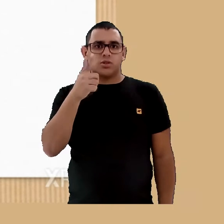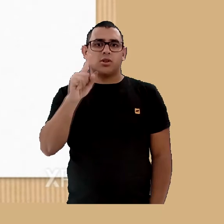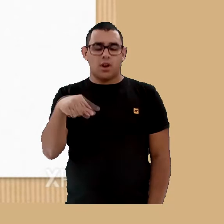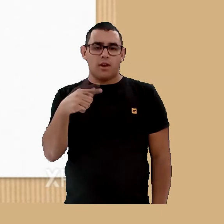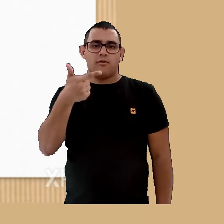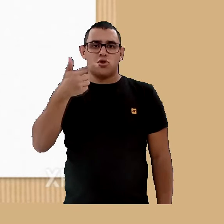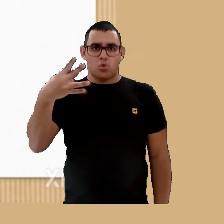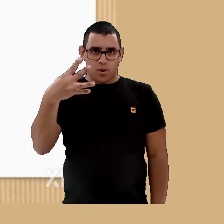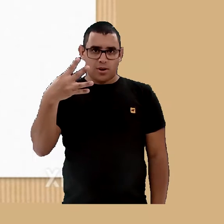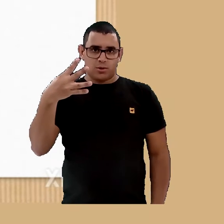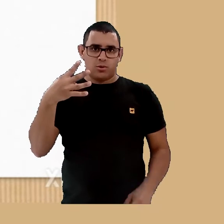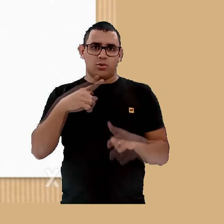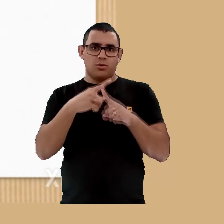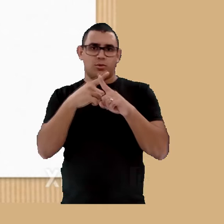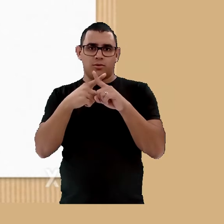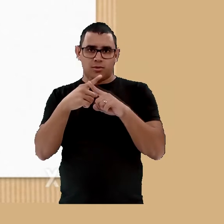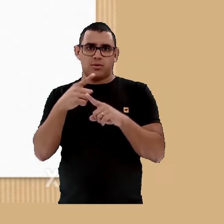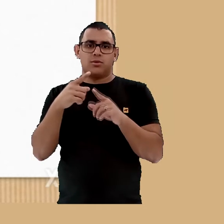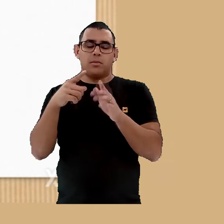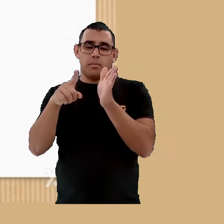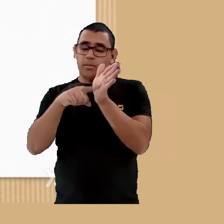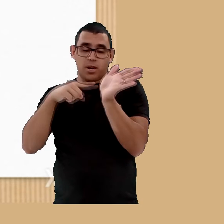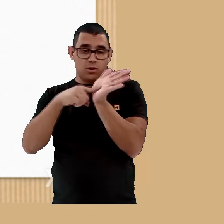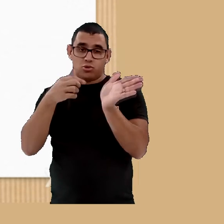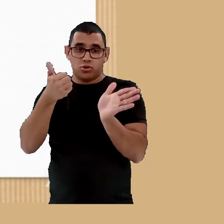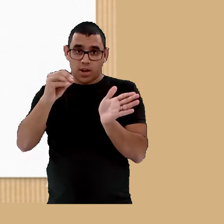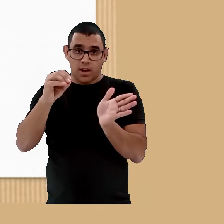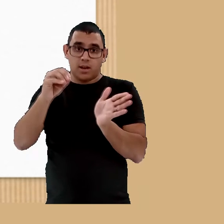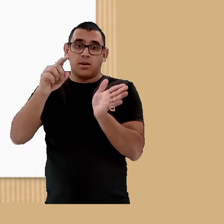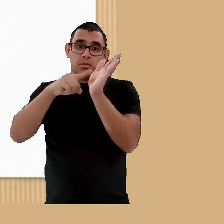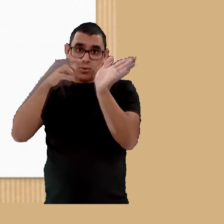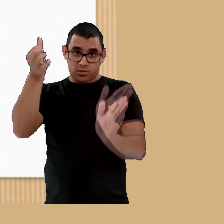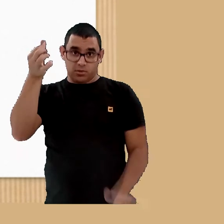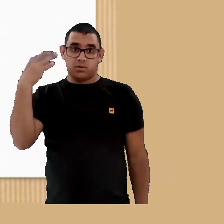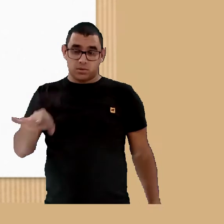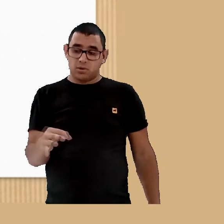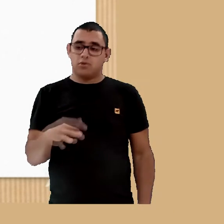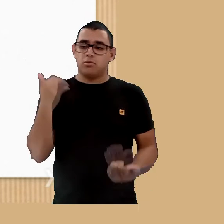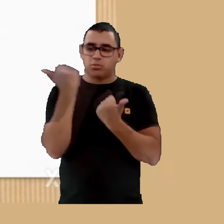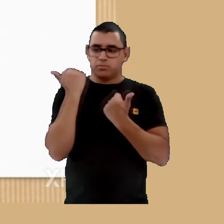vezes 10 a menos 6 vai ser o coeficiente de dilatação superficial do ferro. Então, vamos substituir na fórmula.